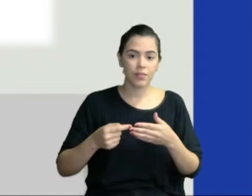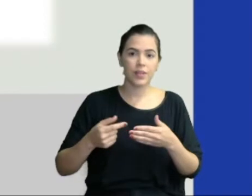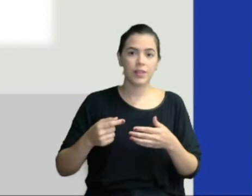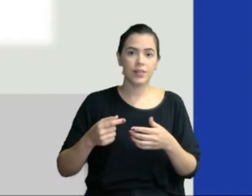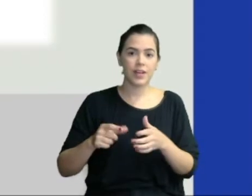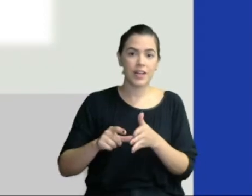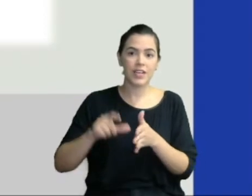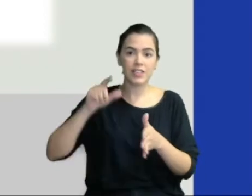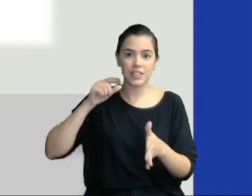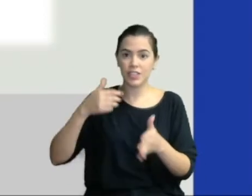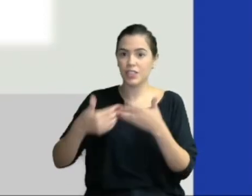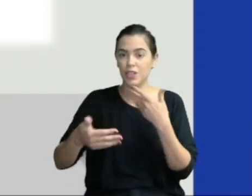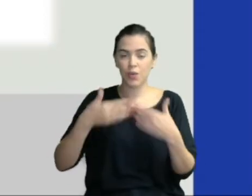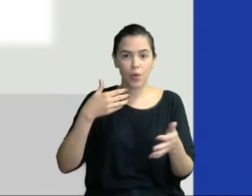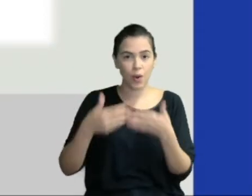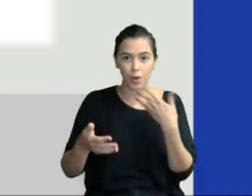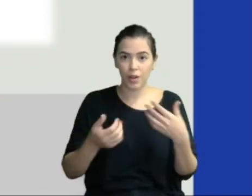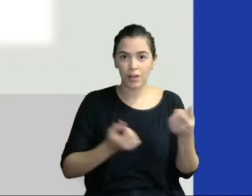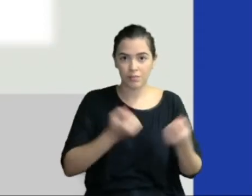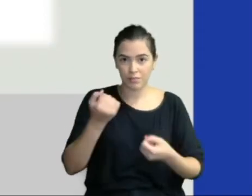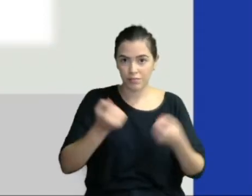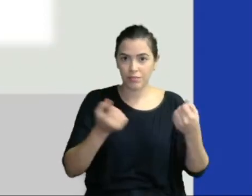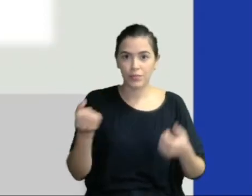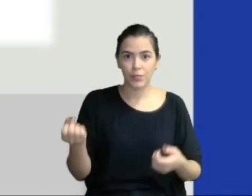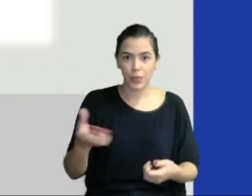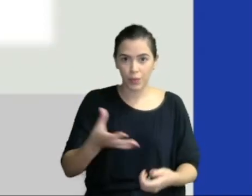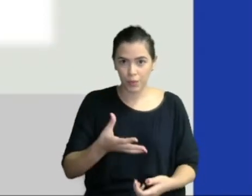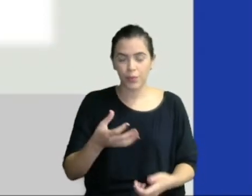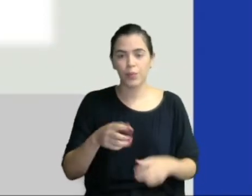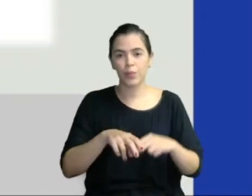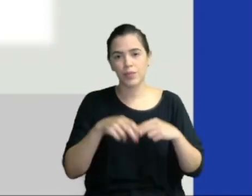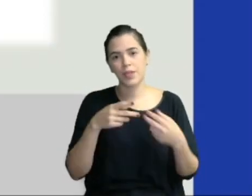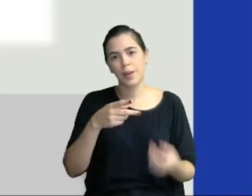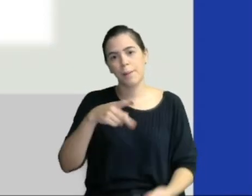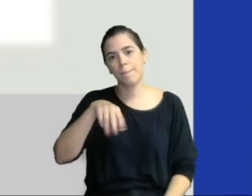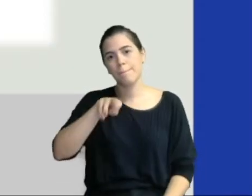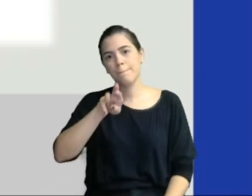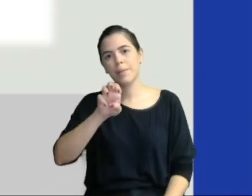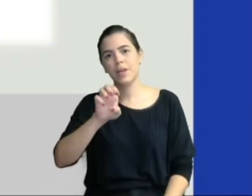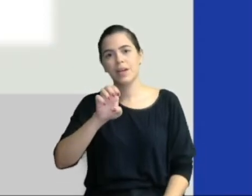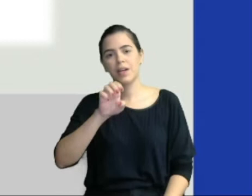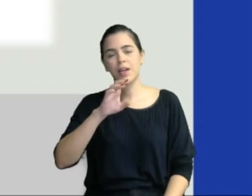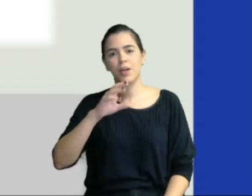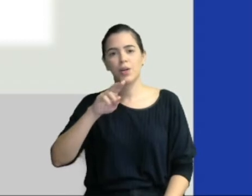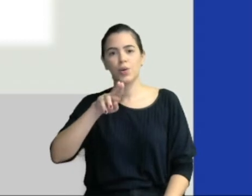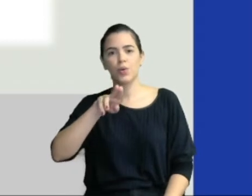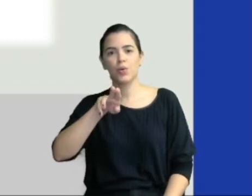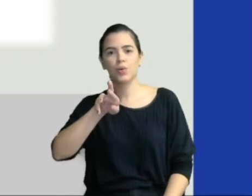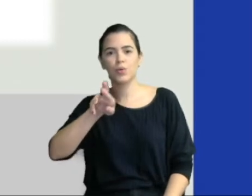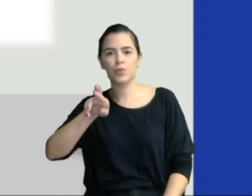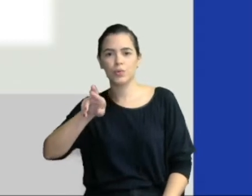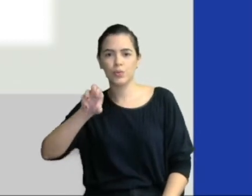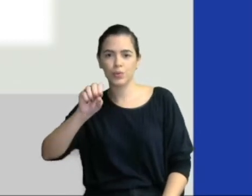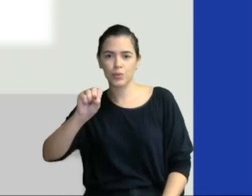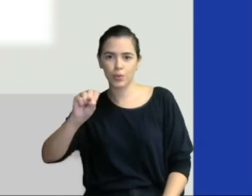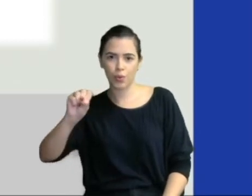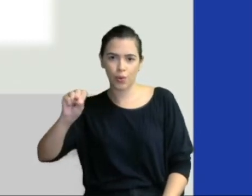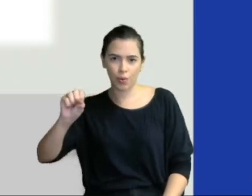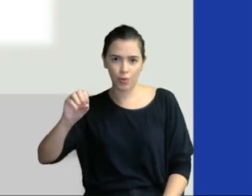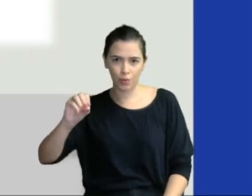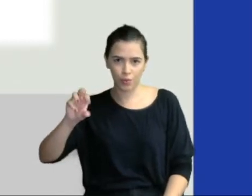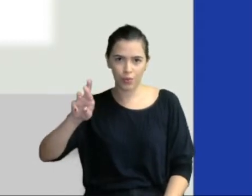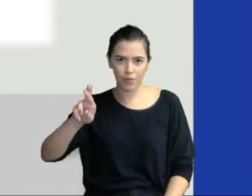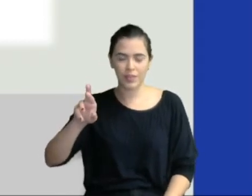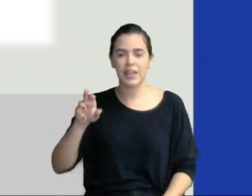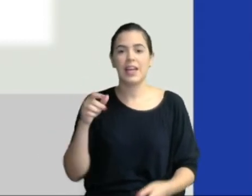e influenciou a existência desses, tá certo? Por isso que é precursor. Ele instalou um motor movido a combustível na